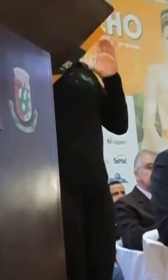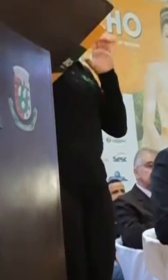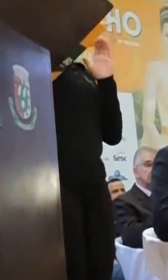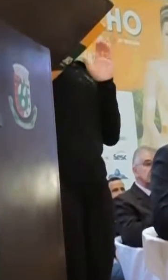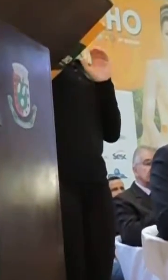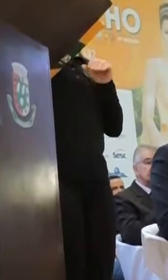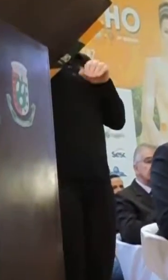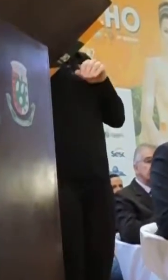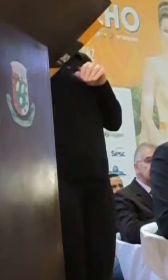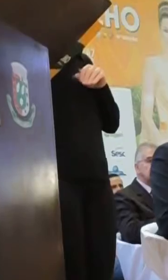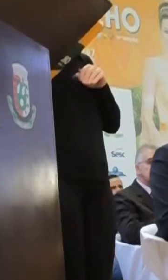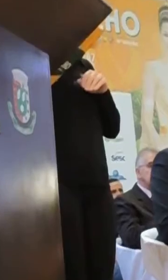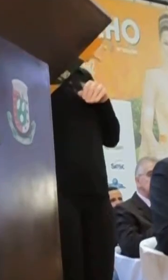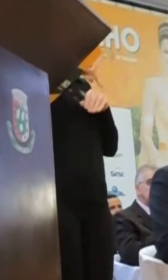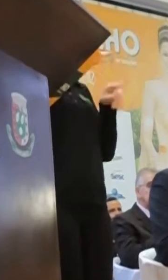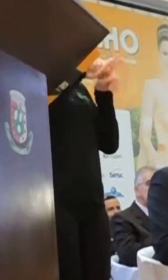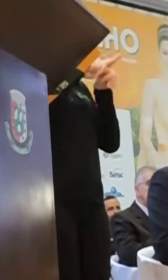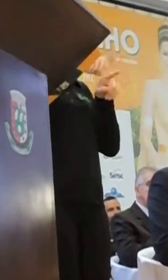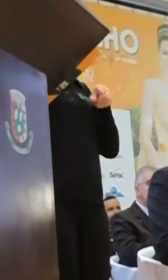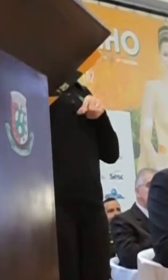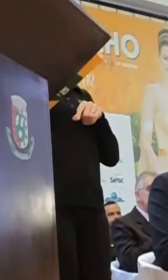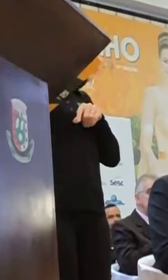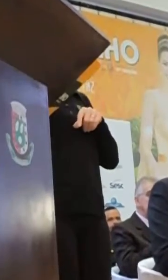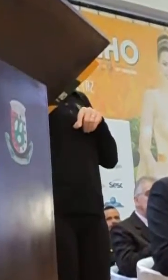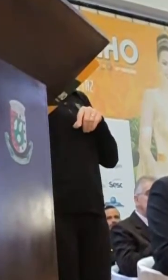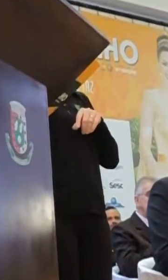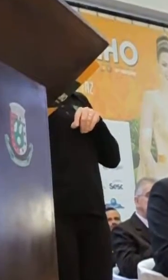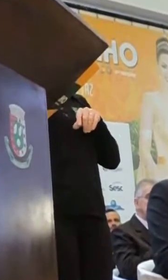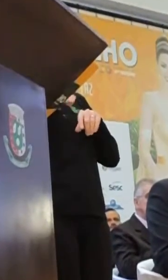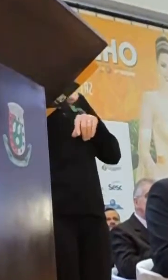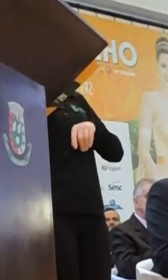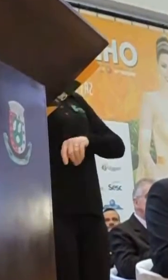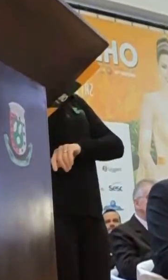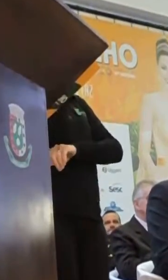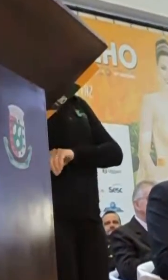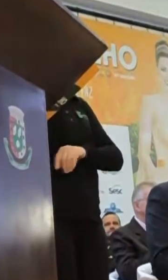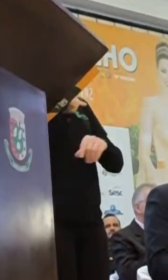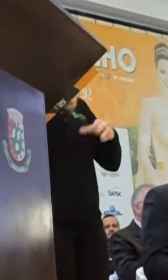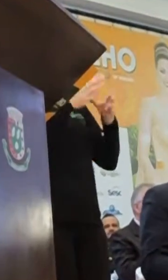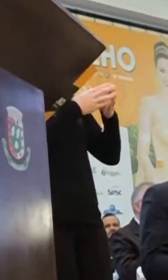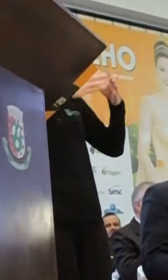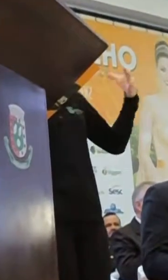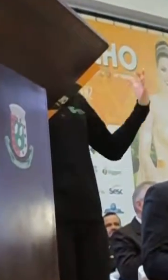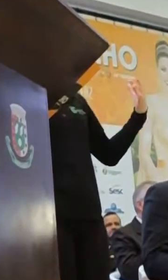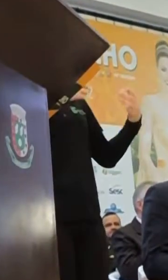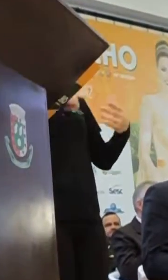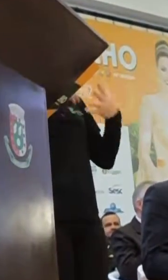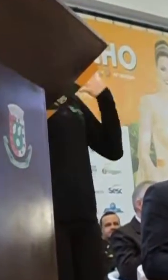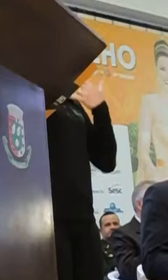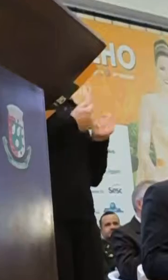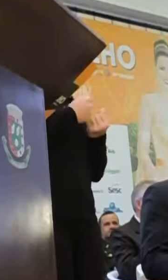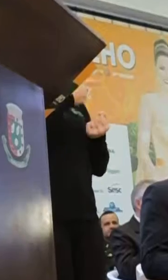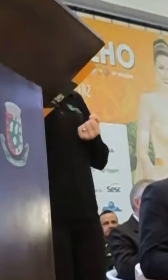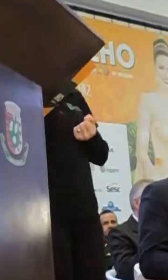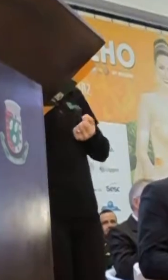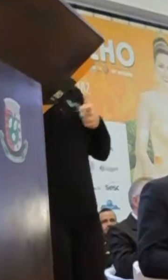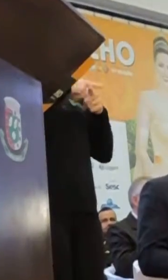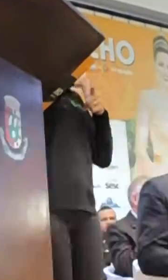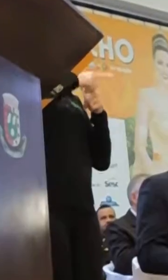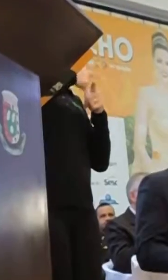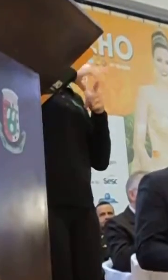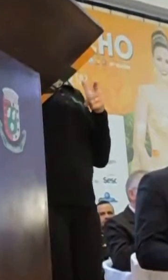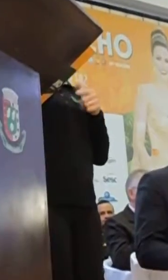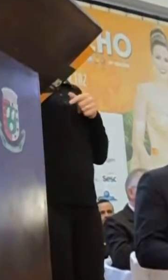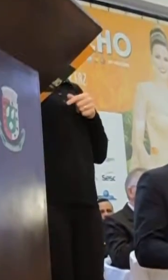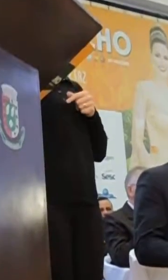Santo Ângelo, as missões, o Rio Grande do Sul são grandes demais para aceitar que essa situação de crise